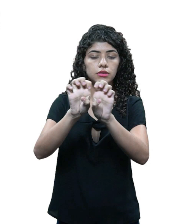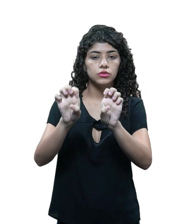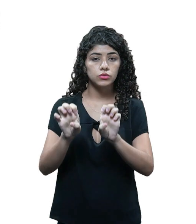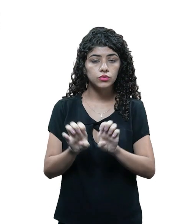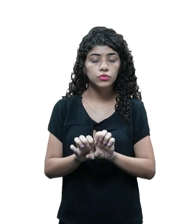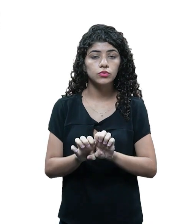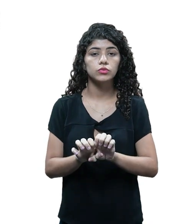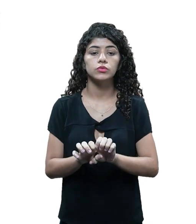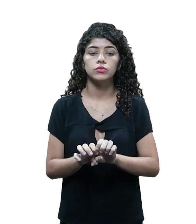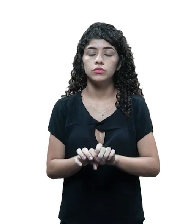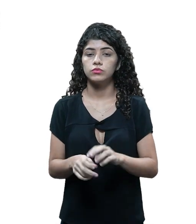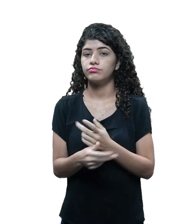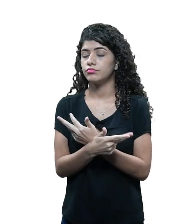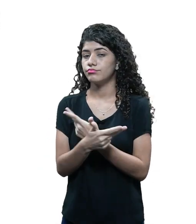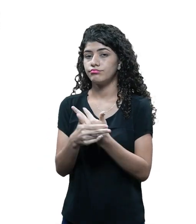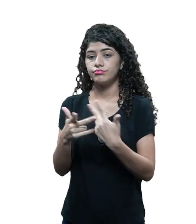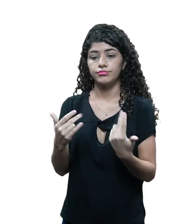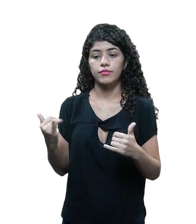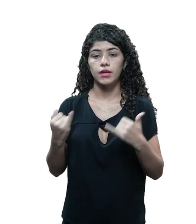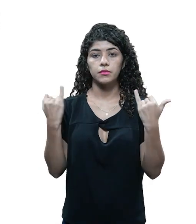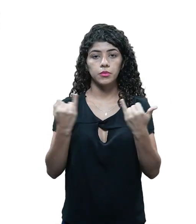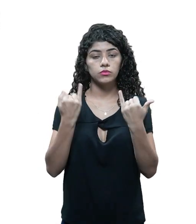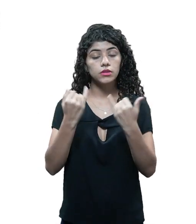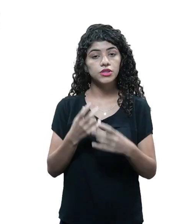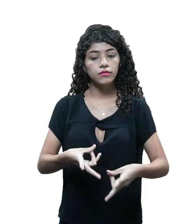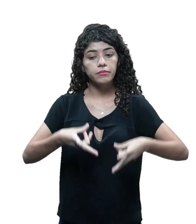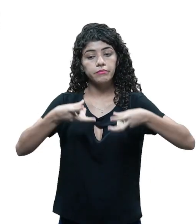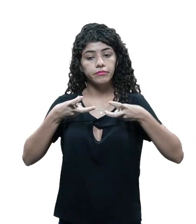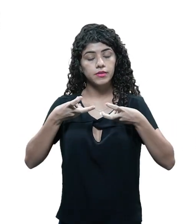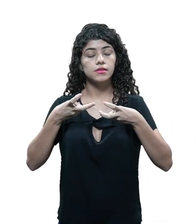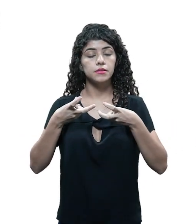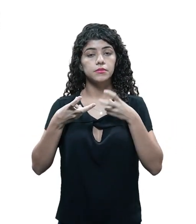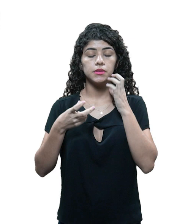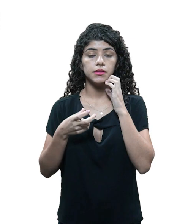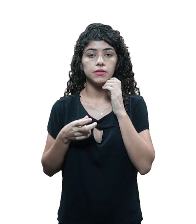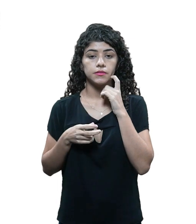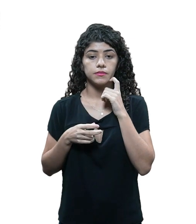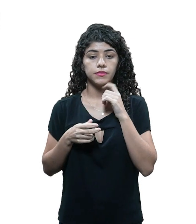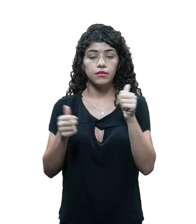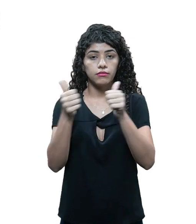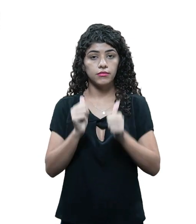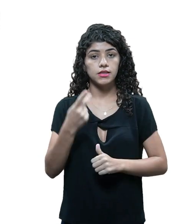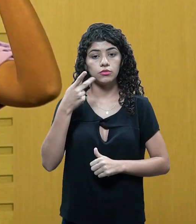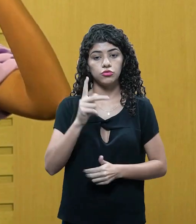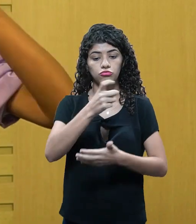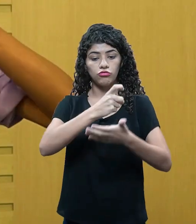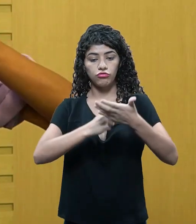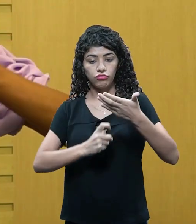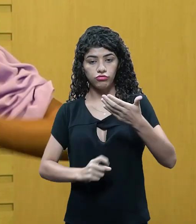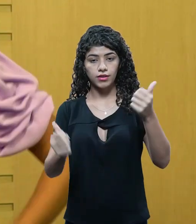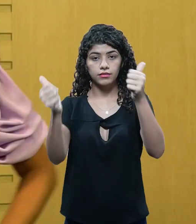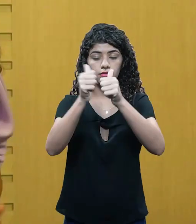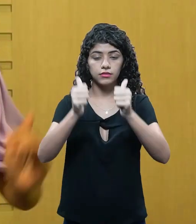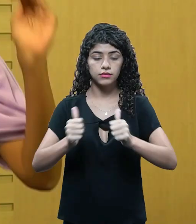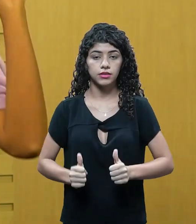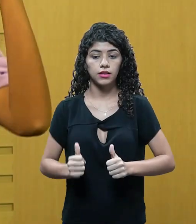parâmetros dramatúrgicos, de narratologia, ela vai perceber, e de narratologia também, ela vai analisar seu texto